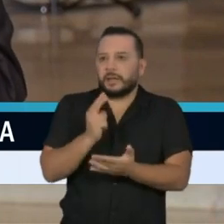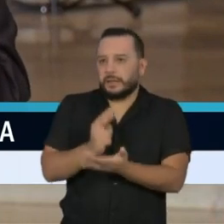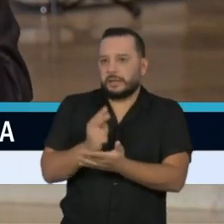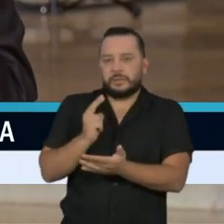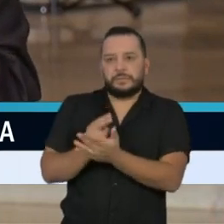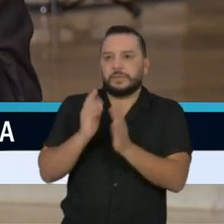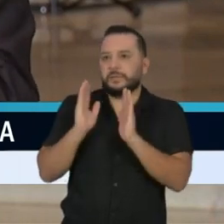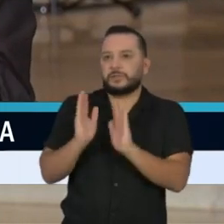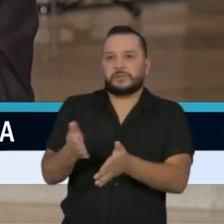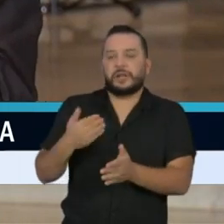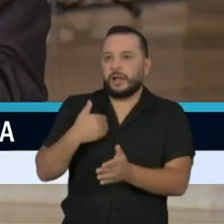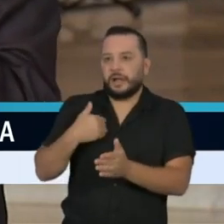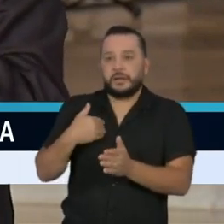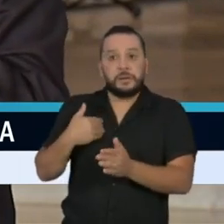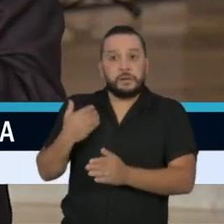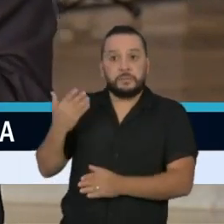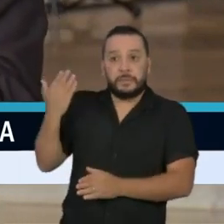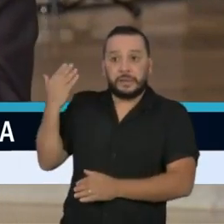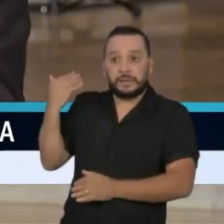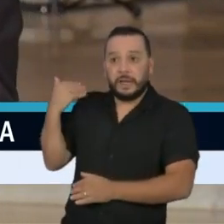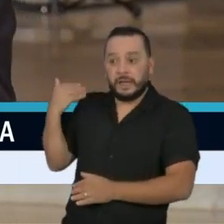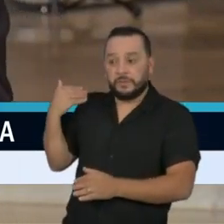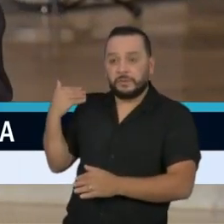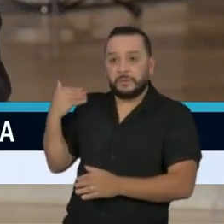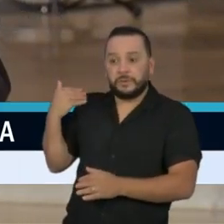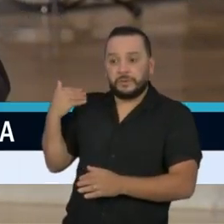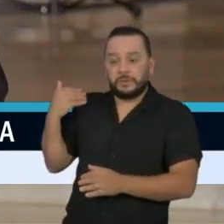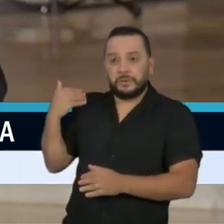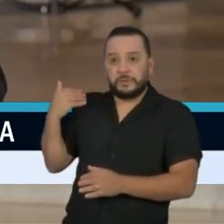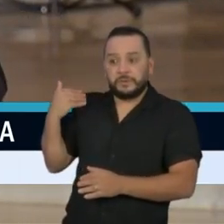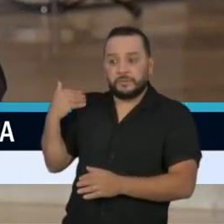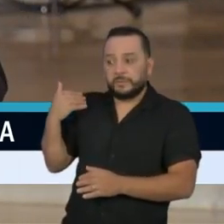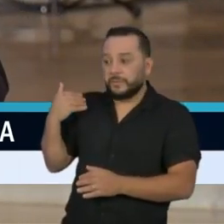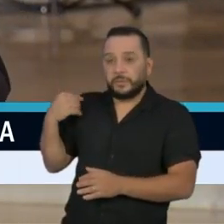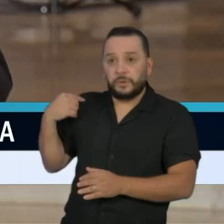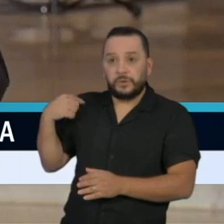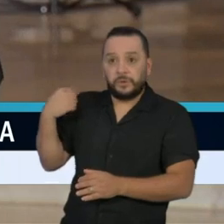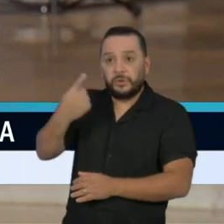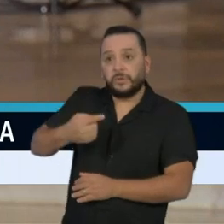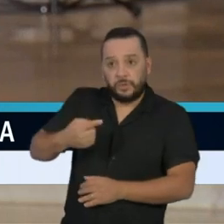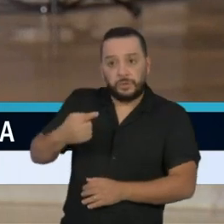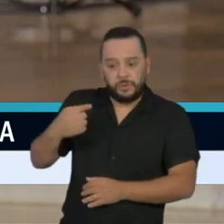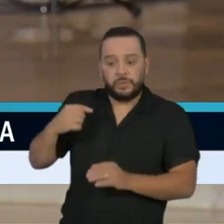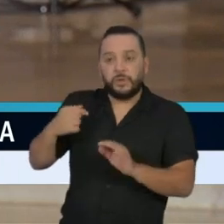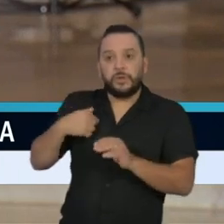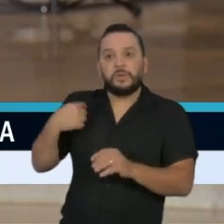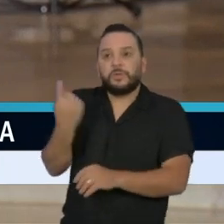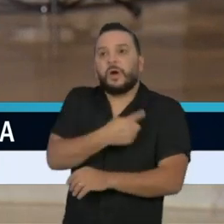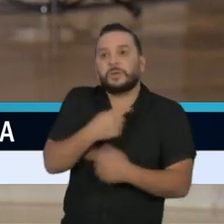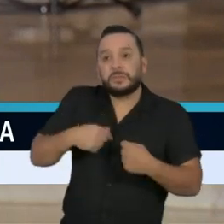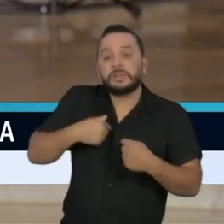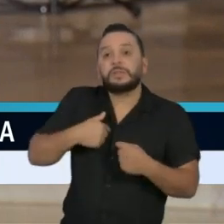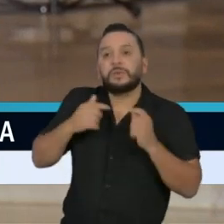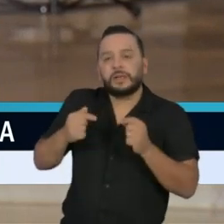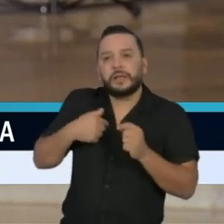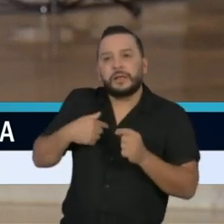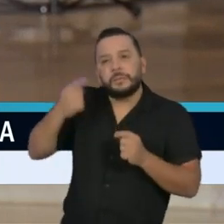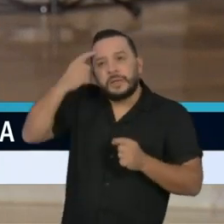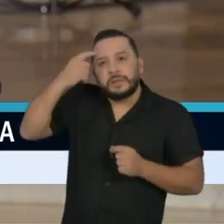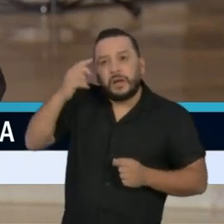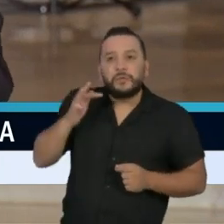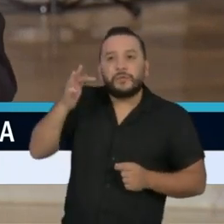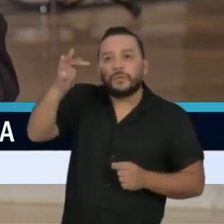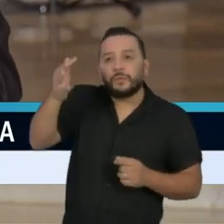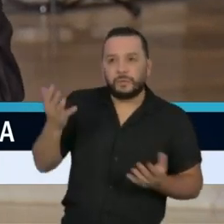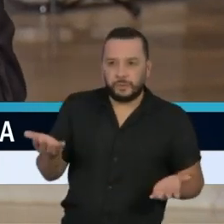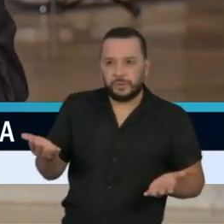retrovisor. Daí a importância de nós mudarmos um pouco a visão. Nós temos que olhar à frente com essas projeções. Quer dizer,